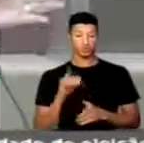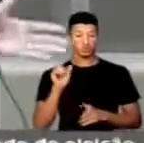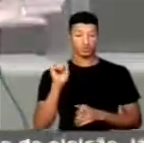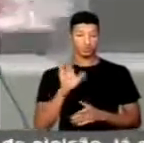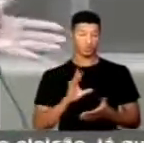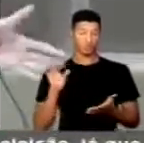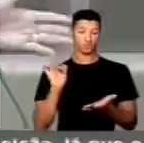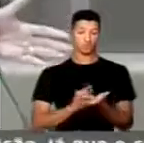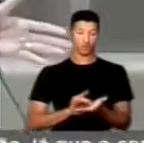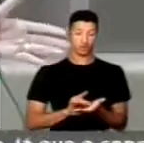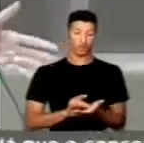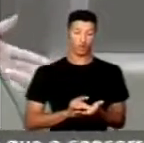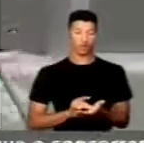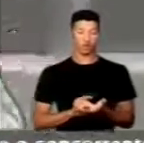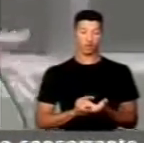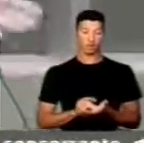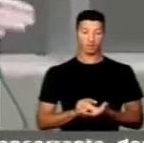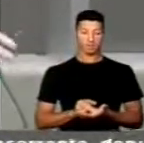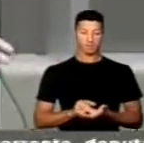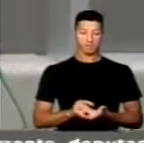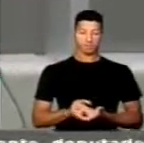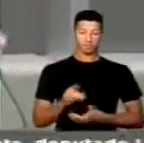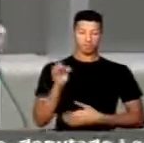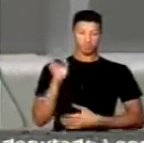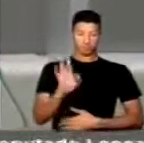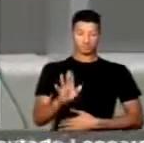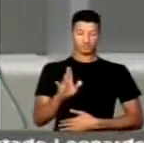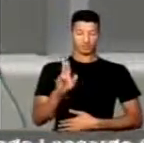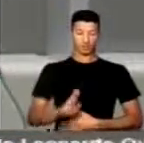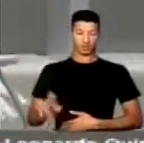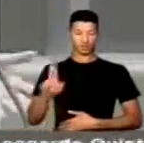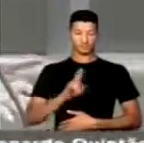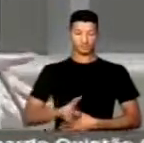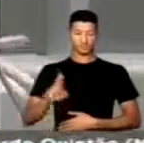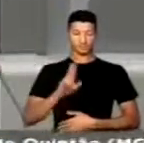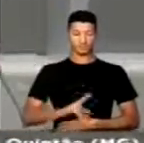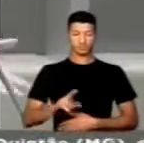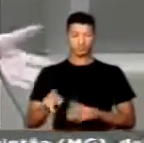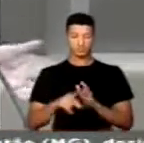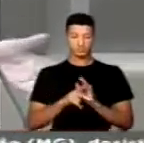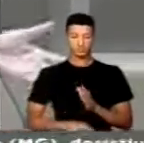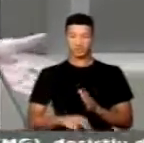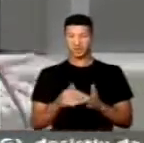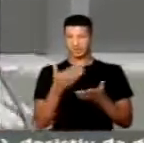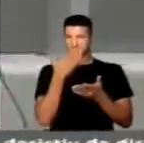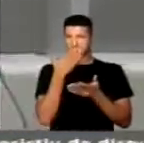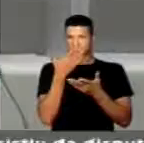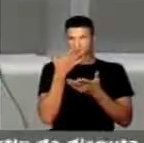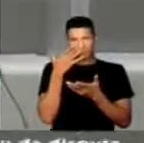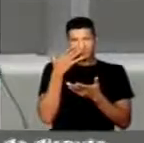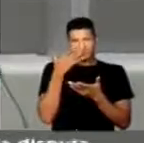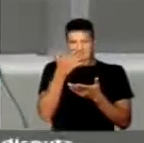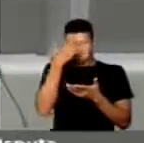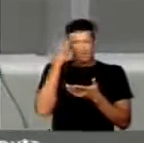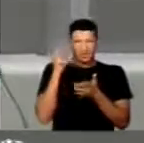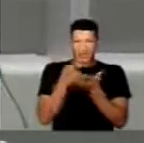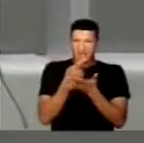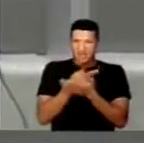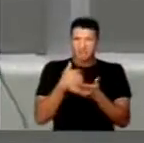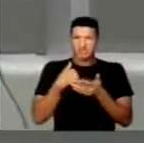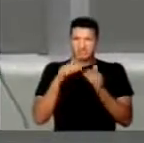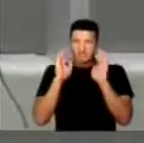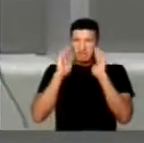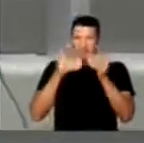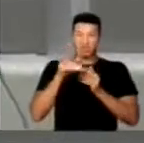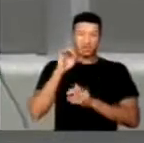que, evidentemente, só o uso do cachimbo deixa a boca torta. A diplomacia